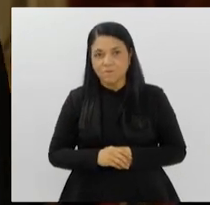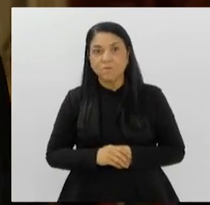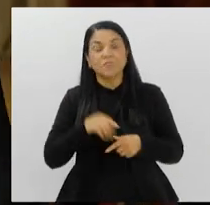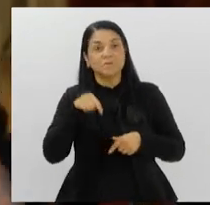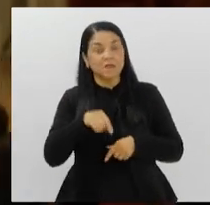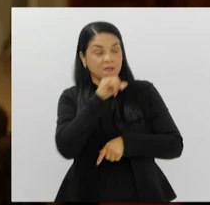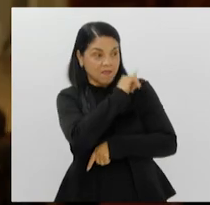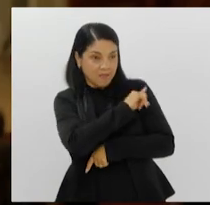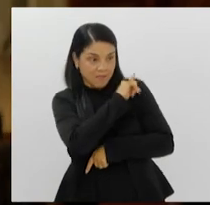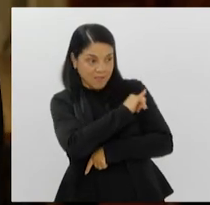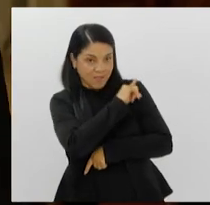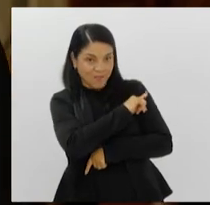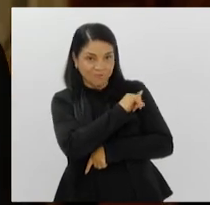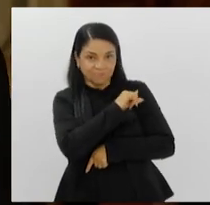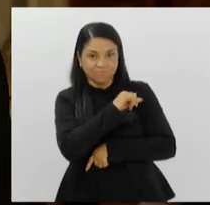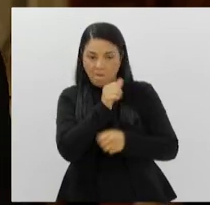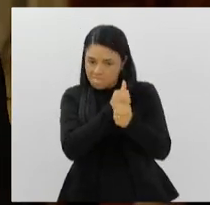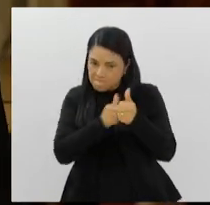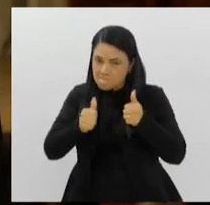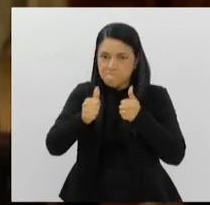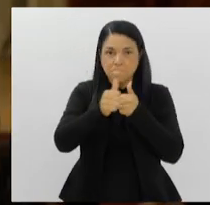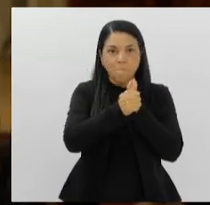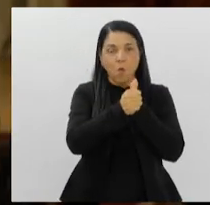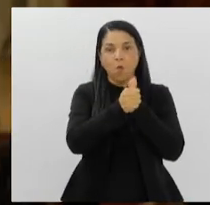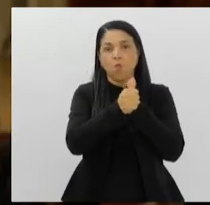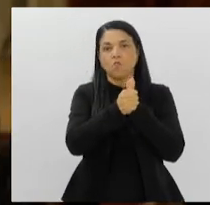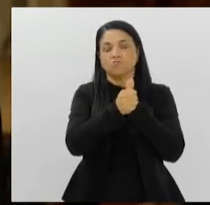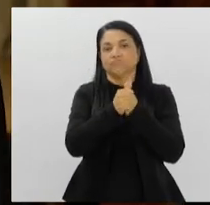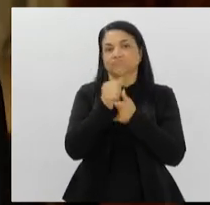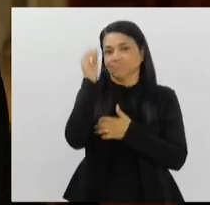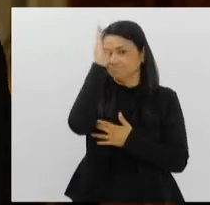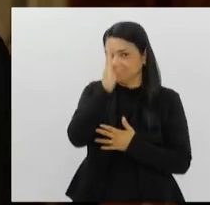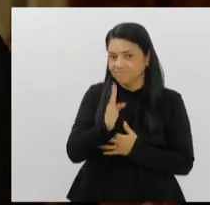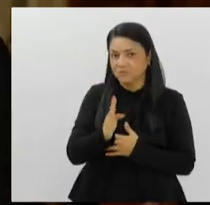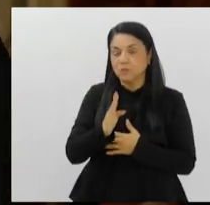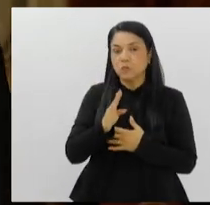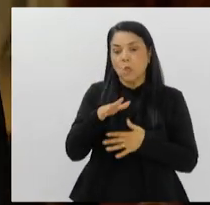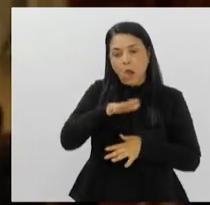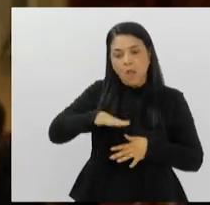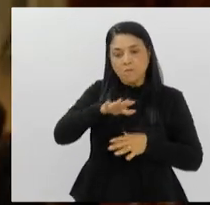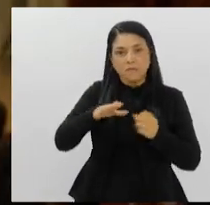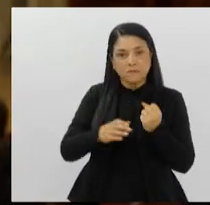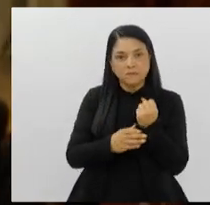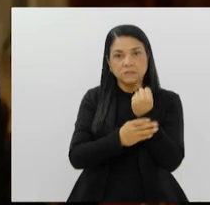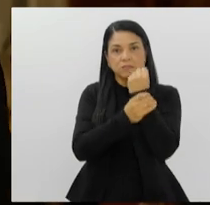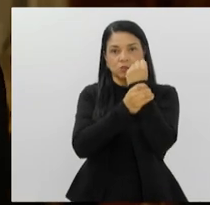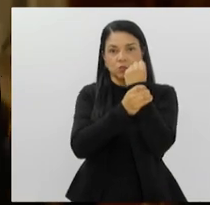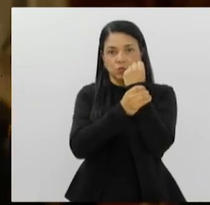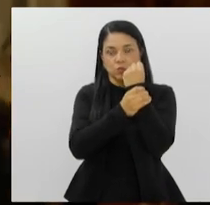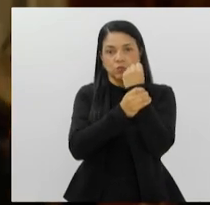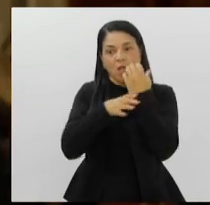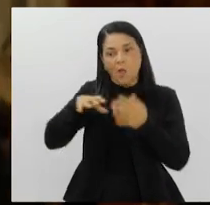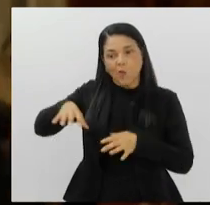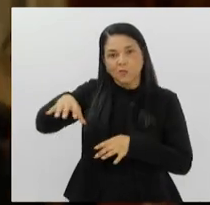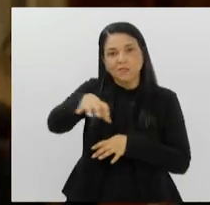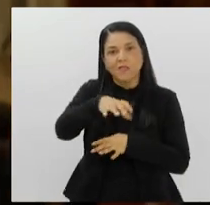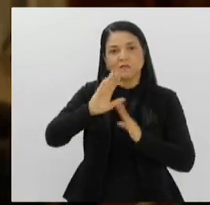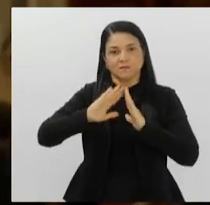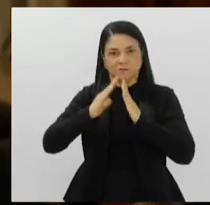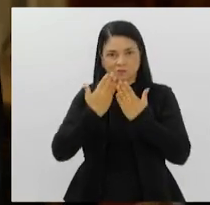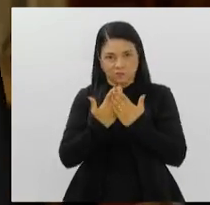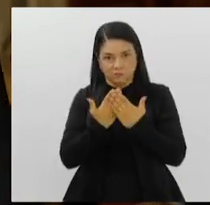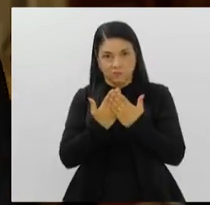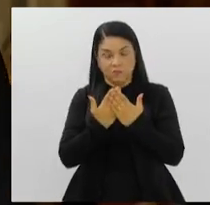de Janeiro desponta no cenário nacional como um ambiente seguro em relação às suas unidades escolares.